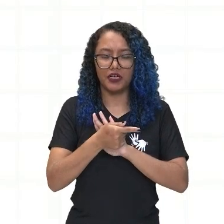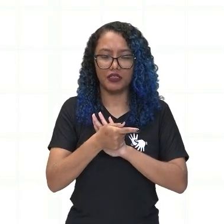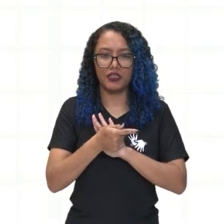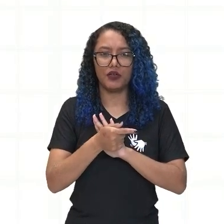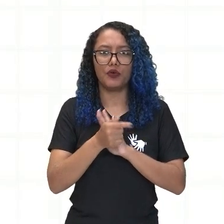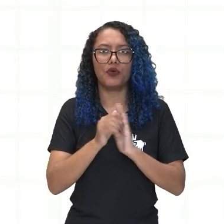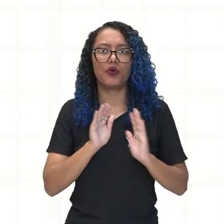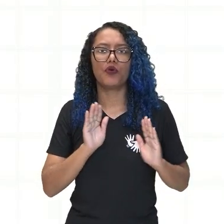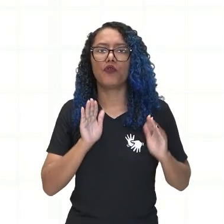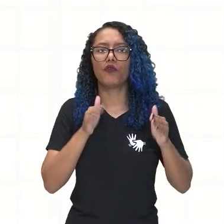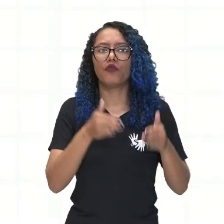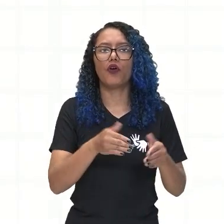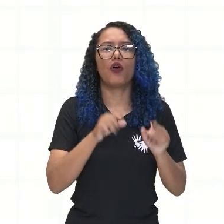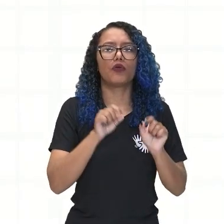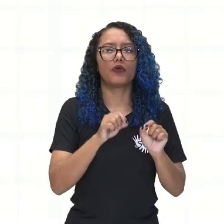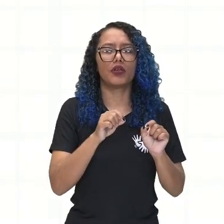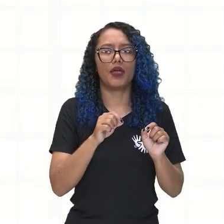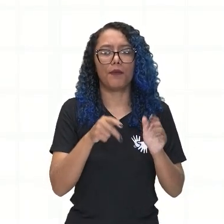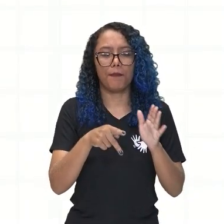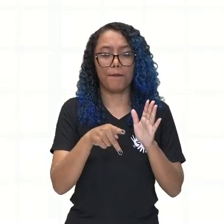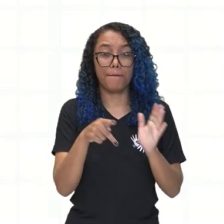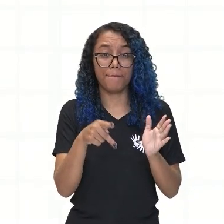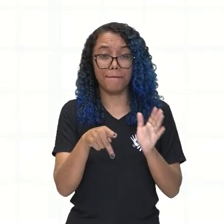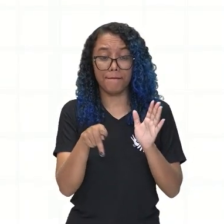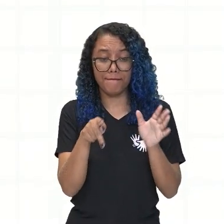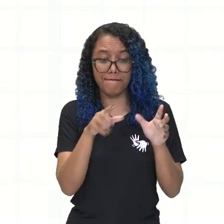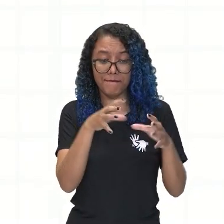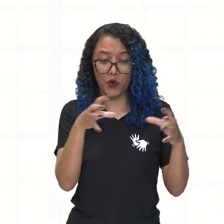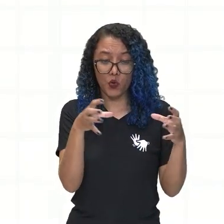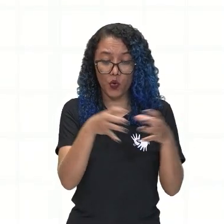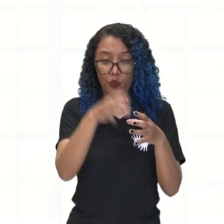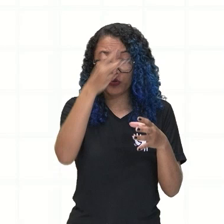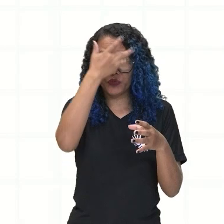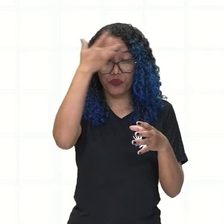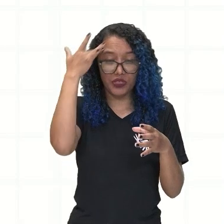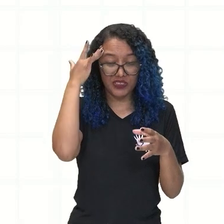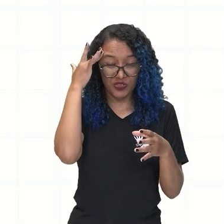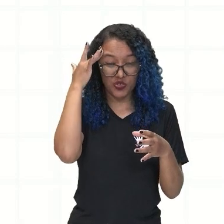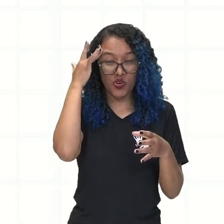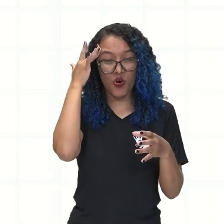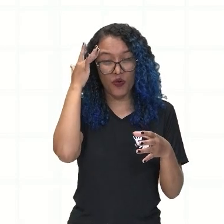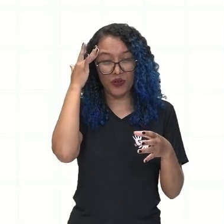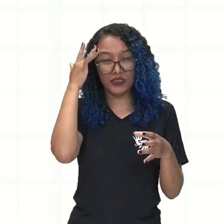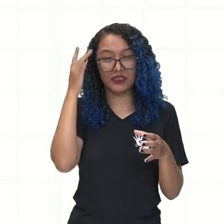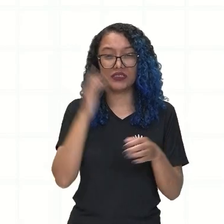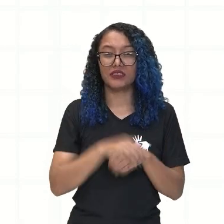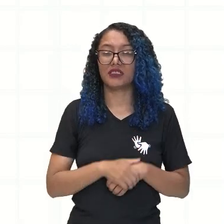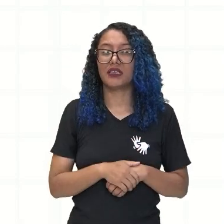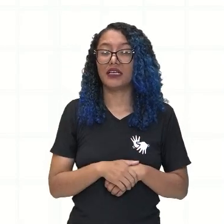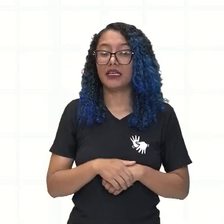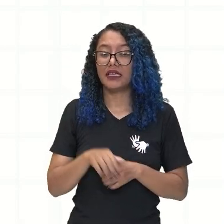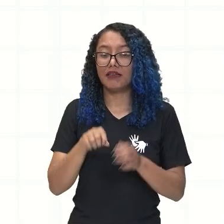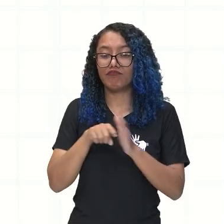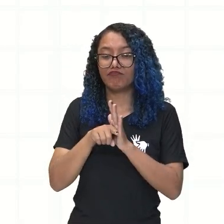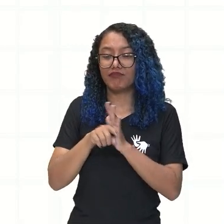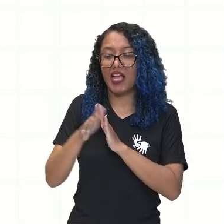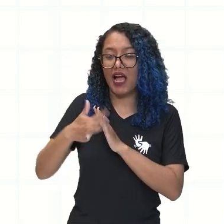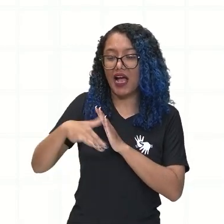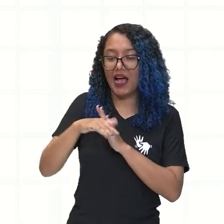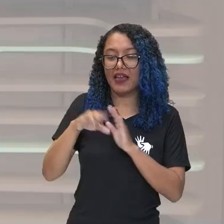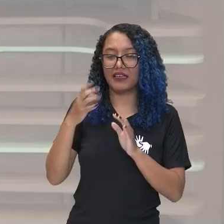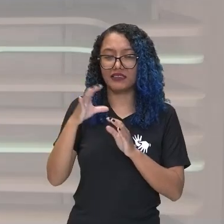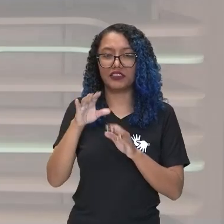não especializadas. Ou seja, pessoas que não são cientistas, não